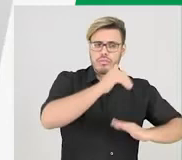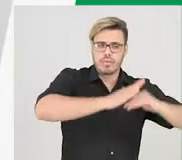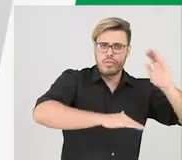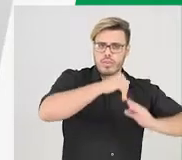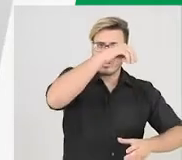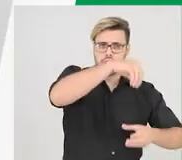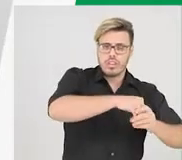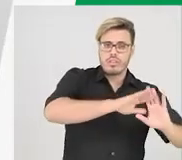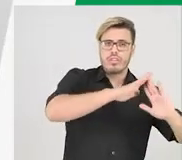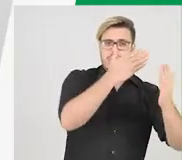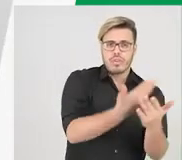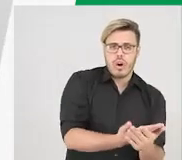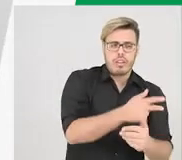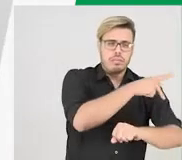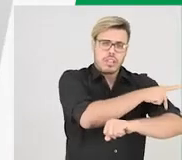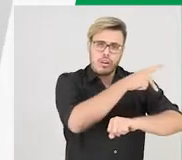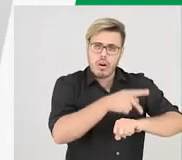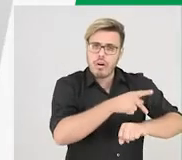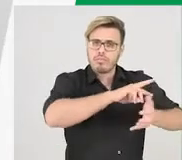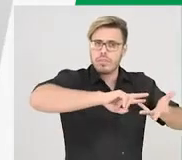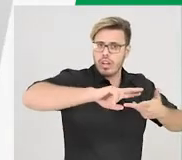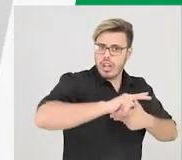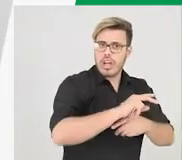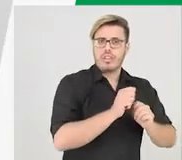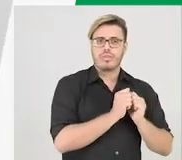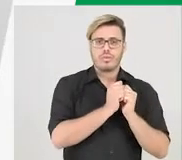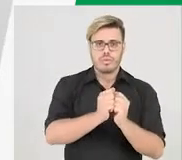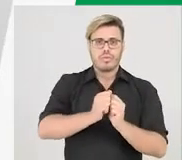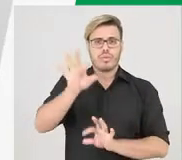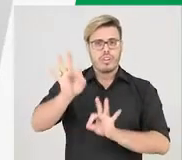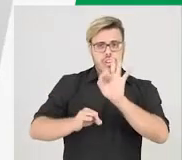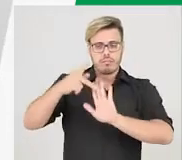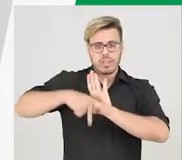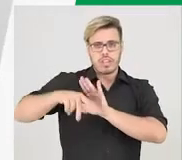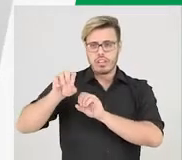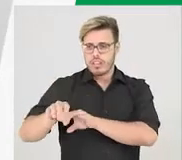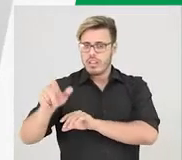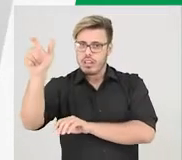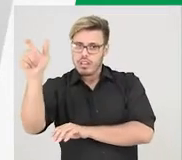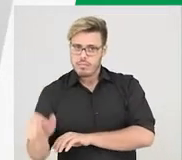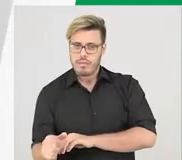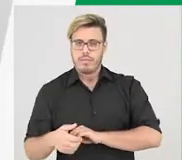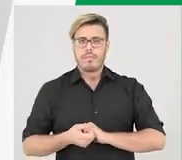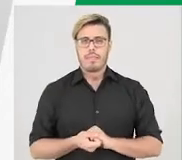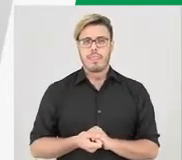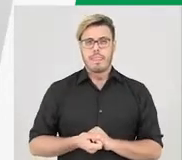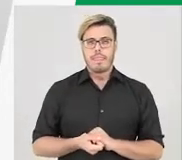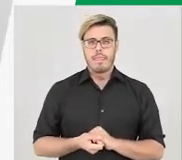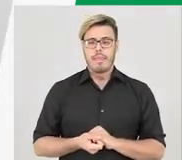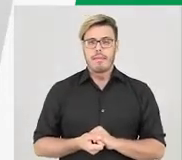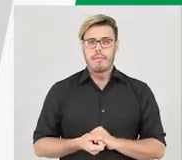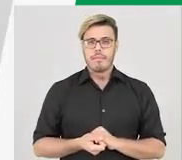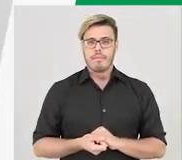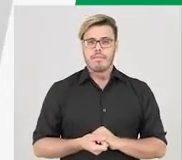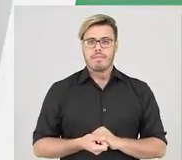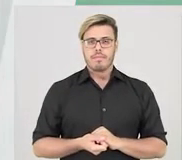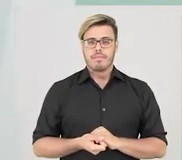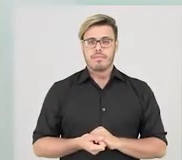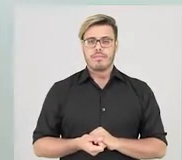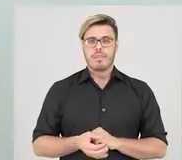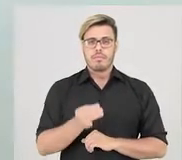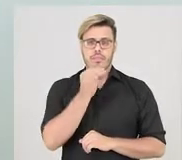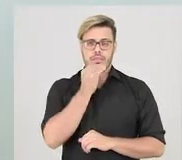Caso essa turma não tenha um professor de apoio, que possa estar articulando mais próximo do professor regente, o